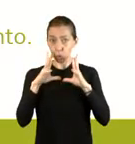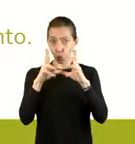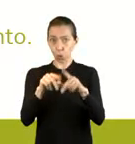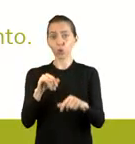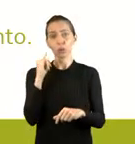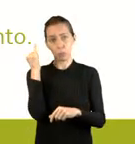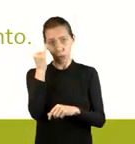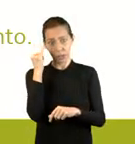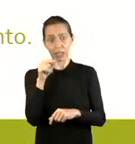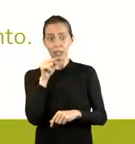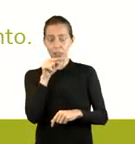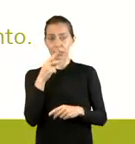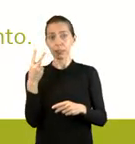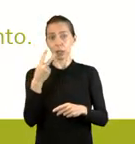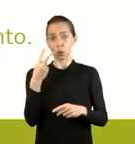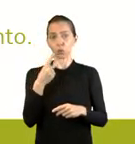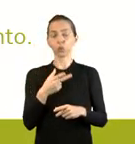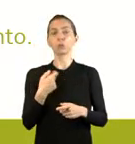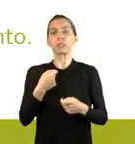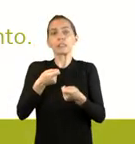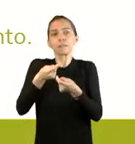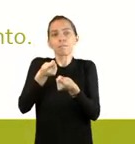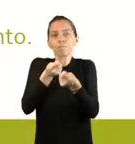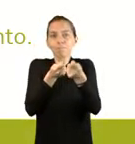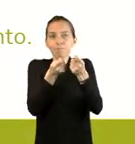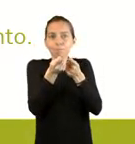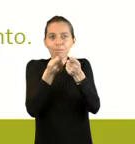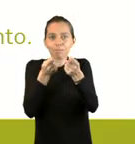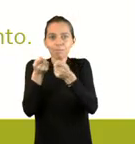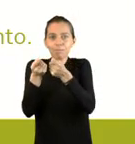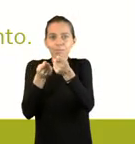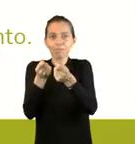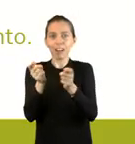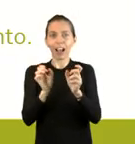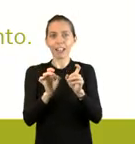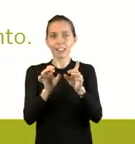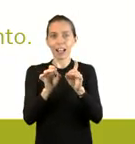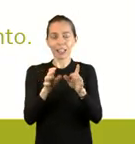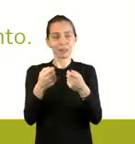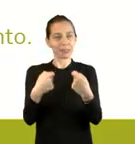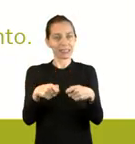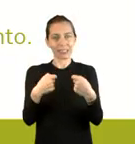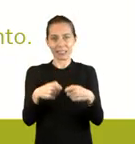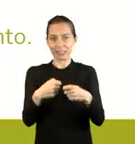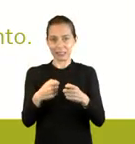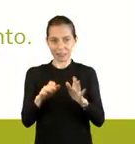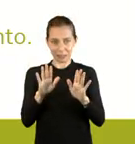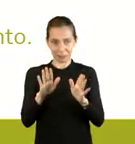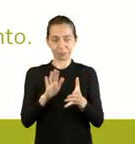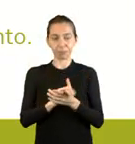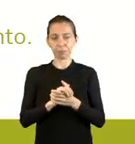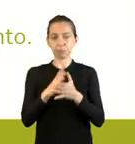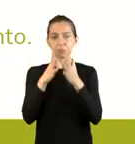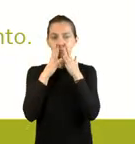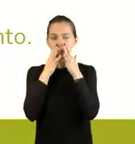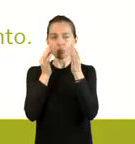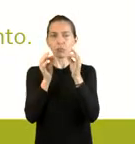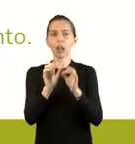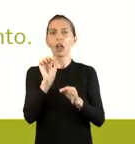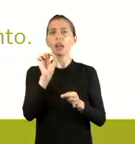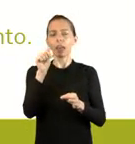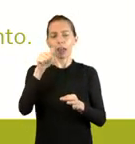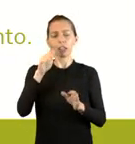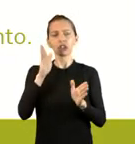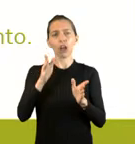bastante importantes, controle seus gastos. Como assim? Quem aqui já